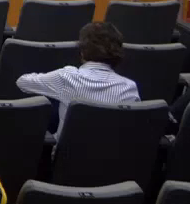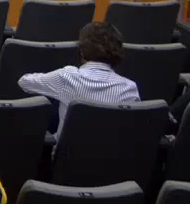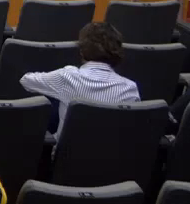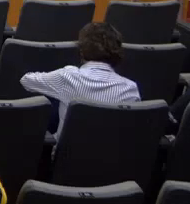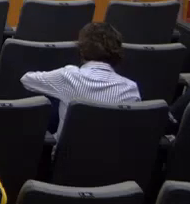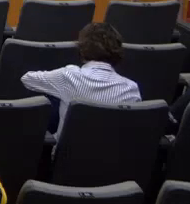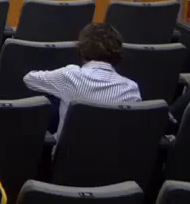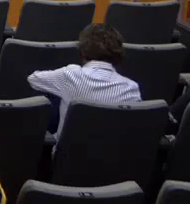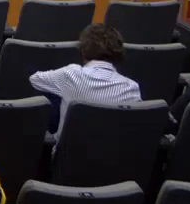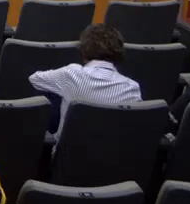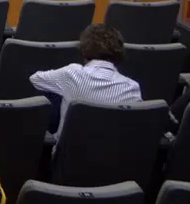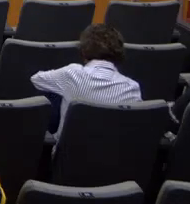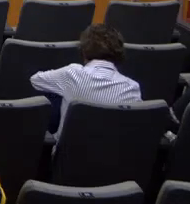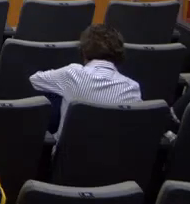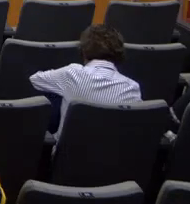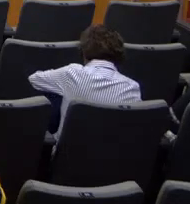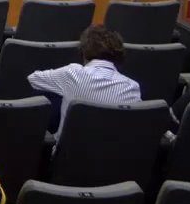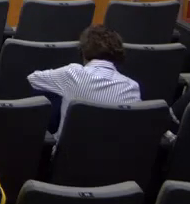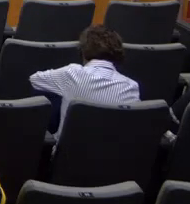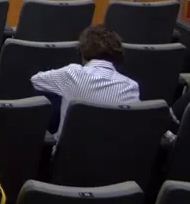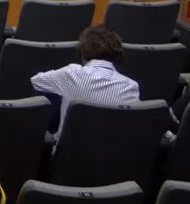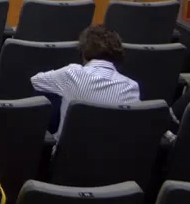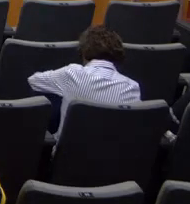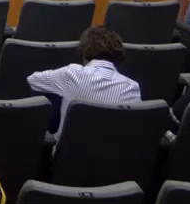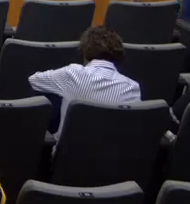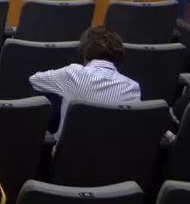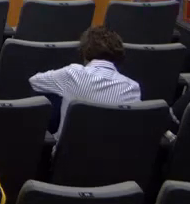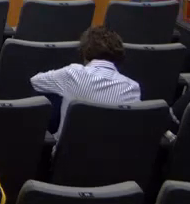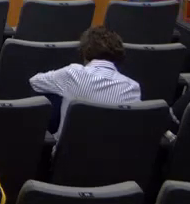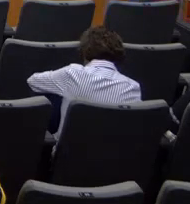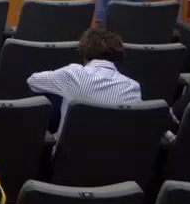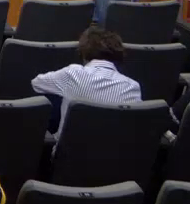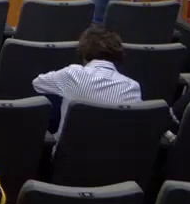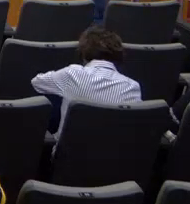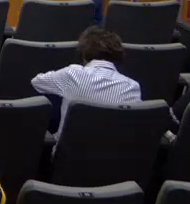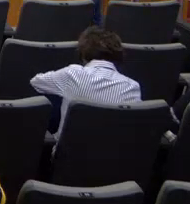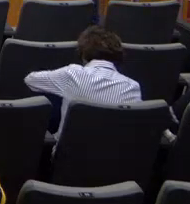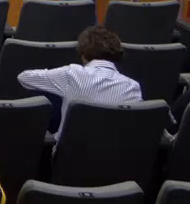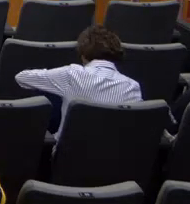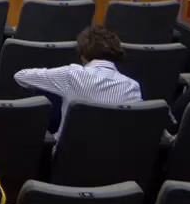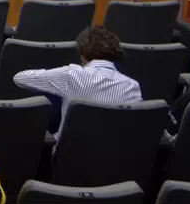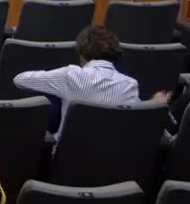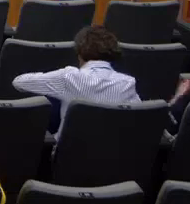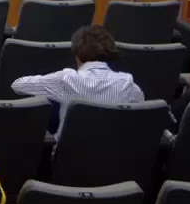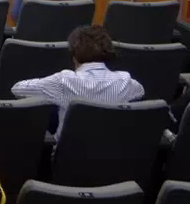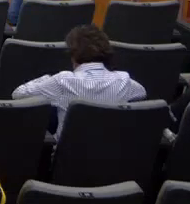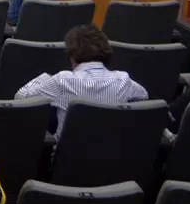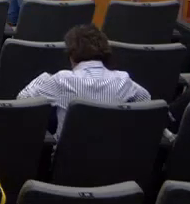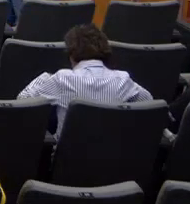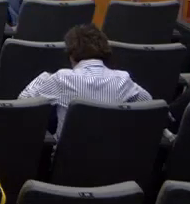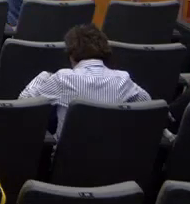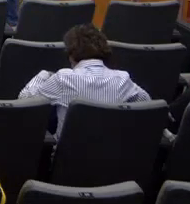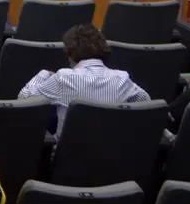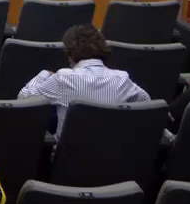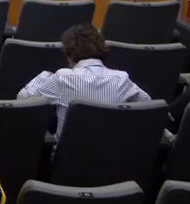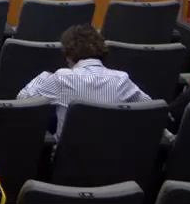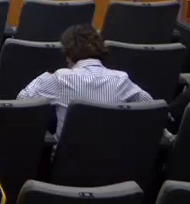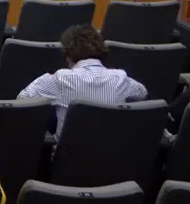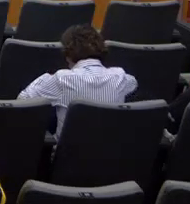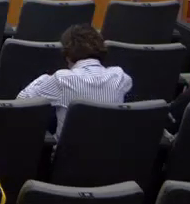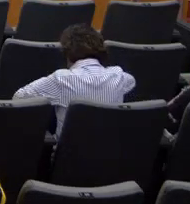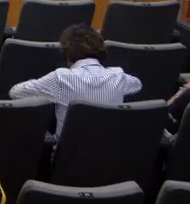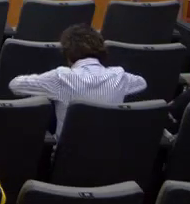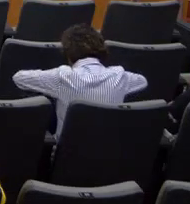a formalidade aqui suspender para deixar compor né Tem muita gente ainda para chegar declara aberta